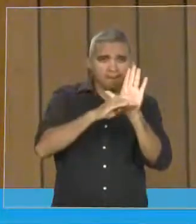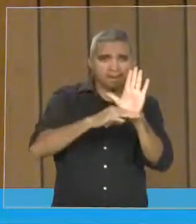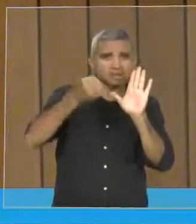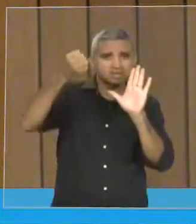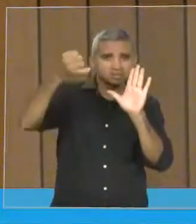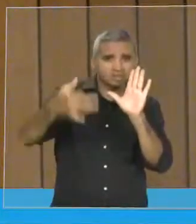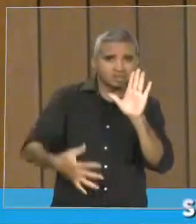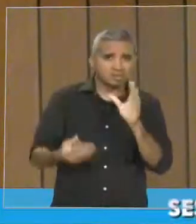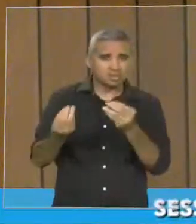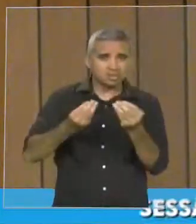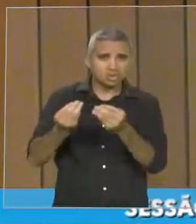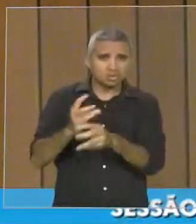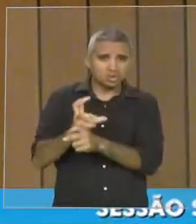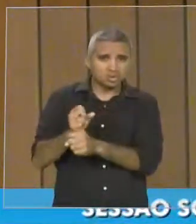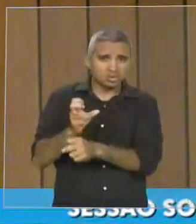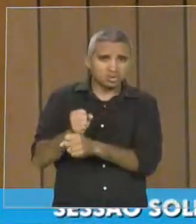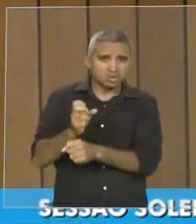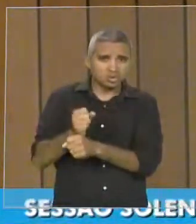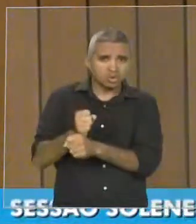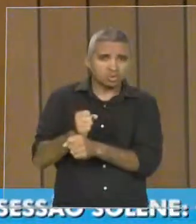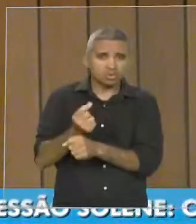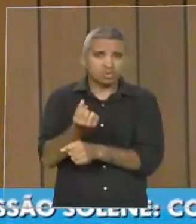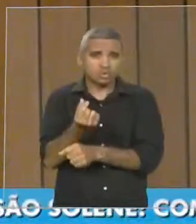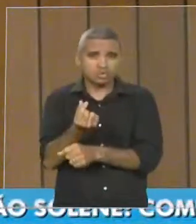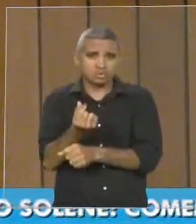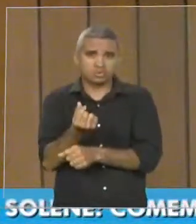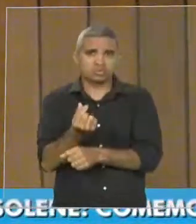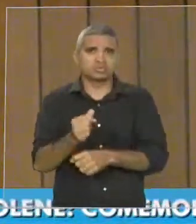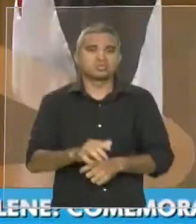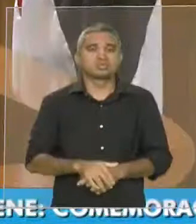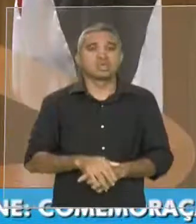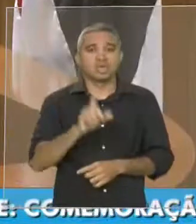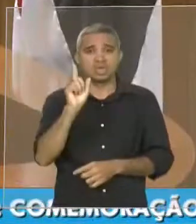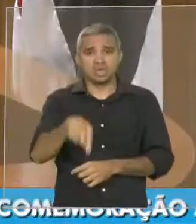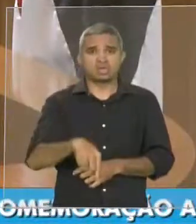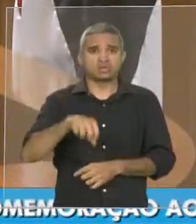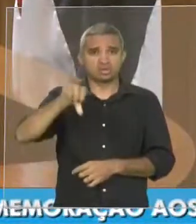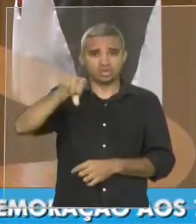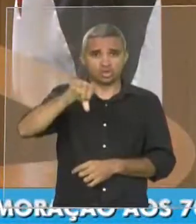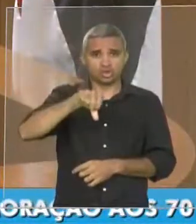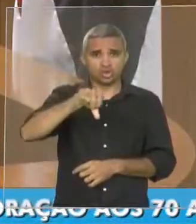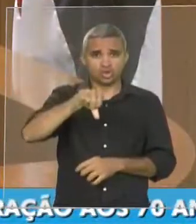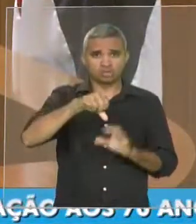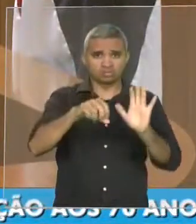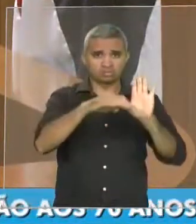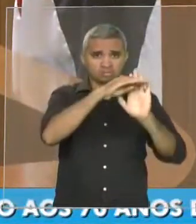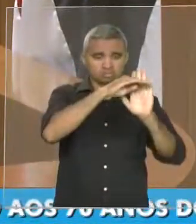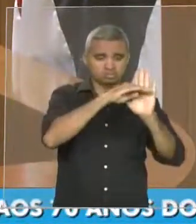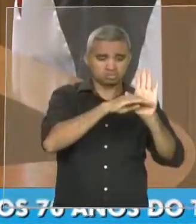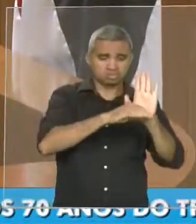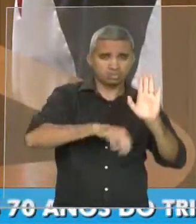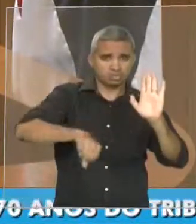e orçamentária. É a seção 9ª que encerra o capítulo 1º.